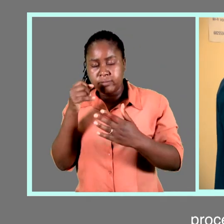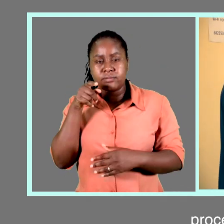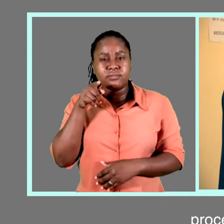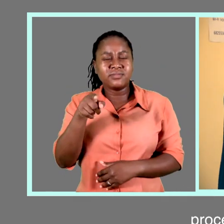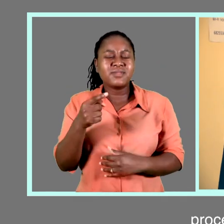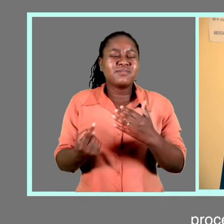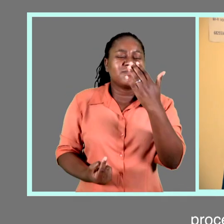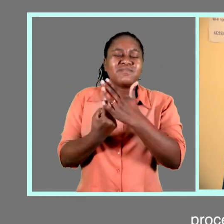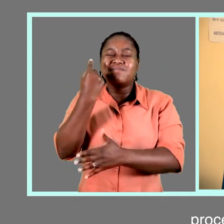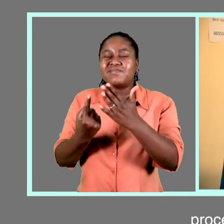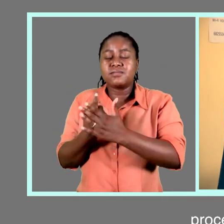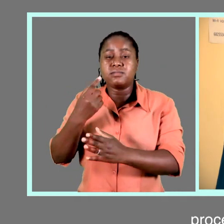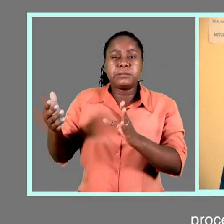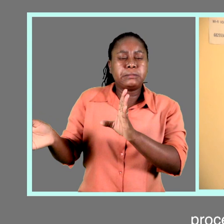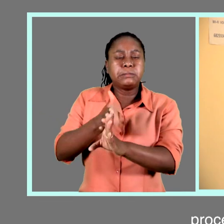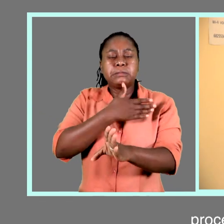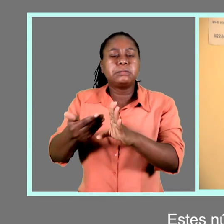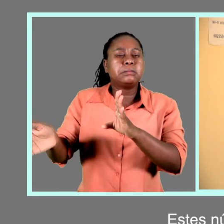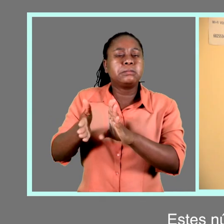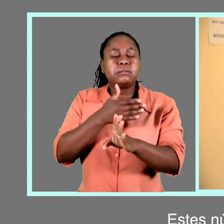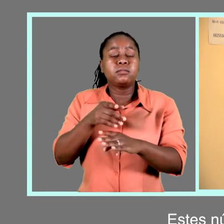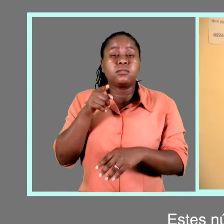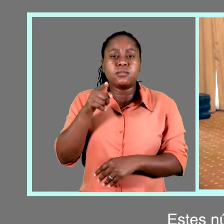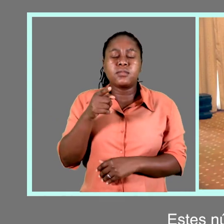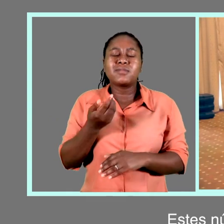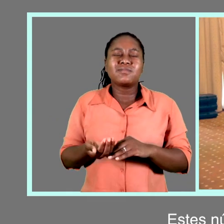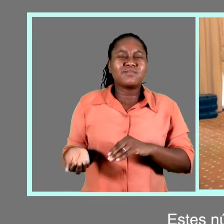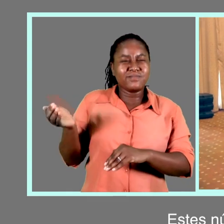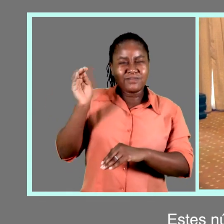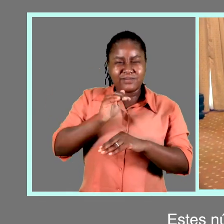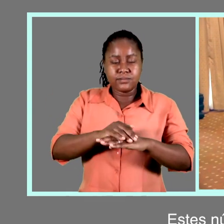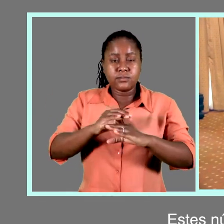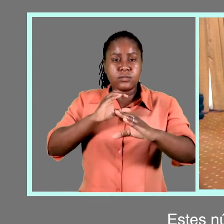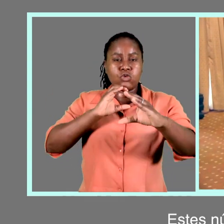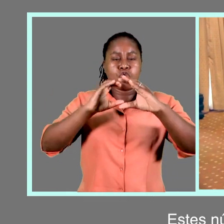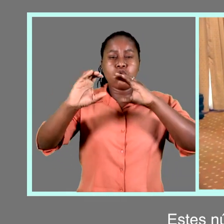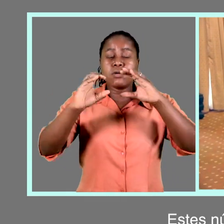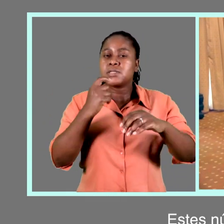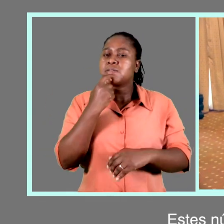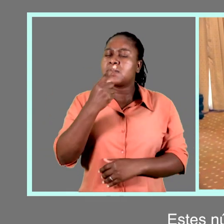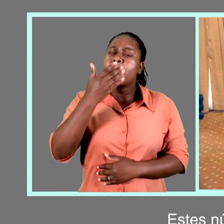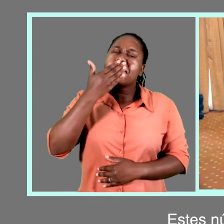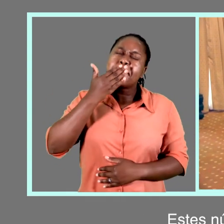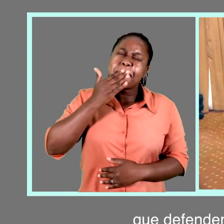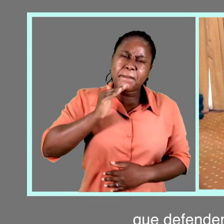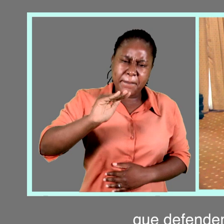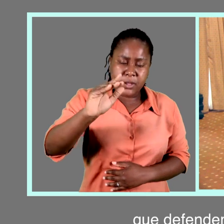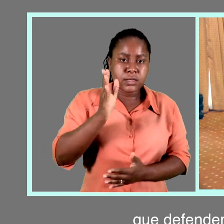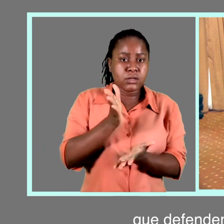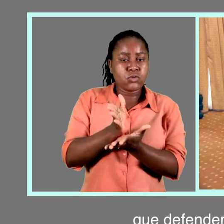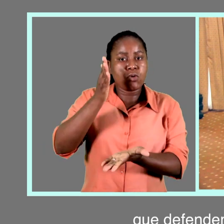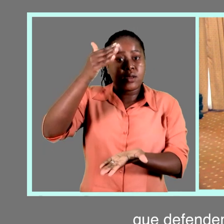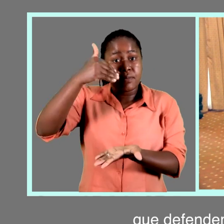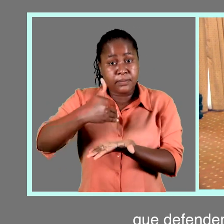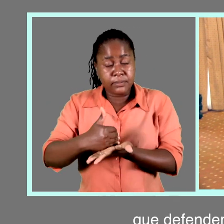6.586 casos de violência doméstica. Estes números preocupam os profissionais de comunicação que